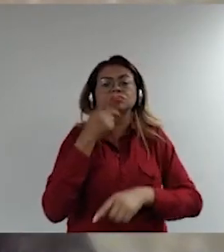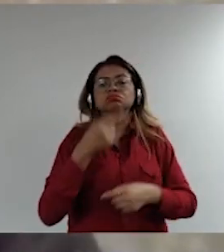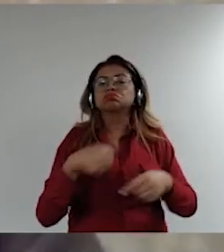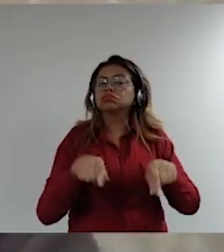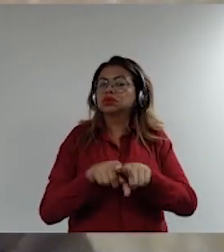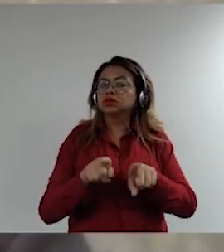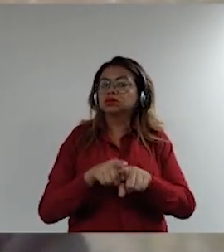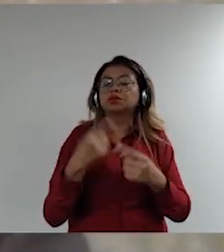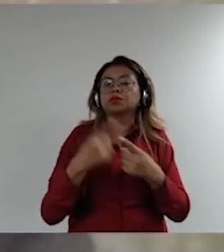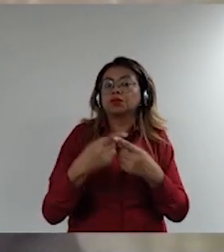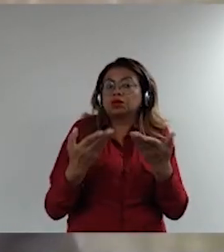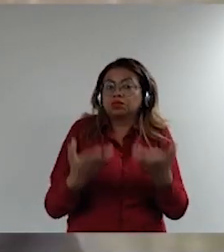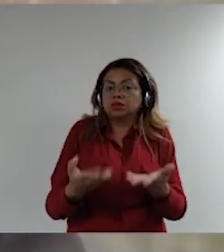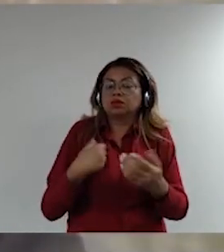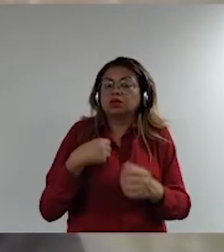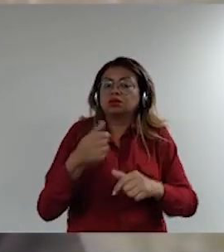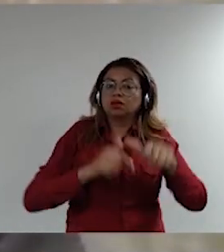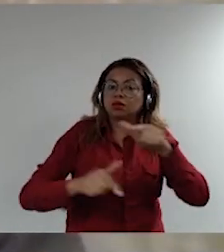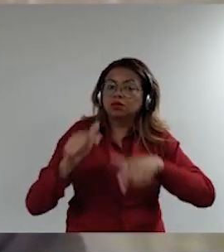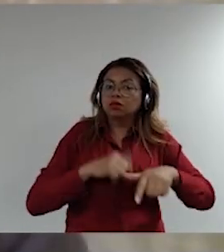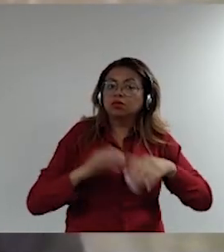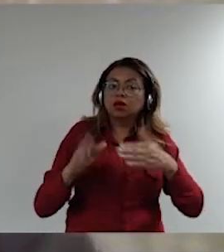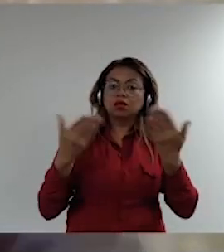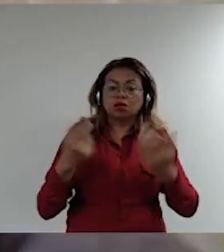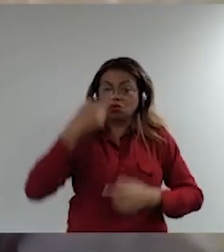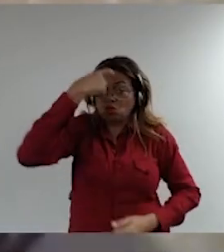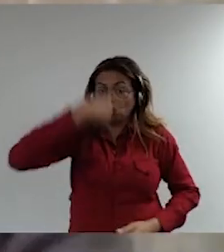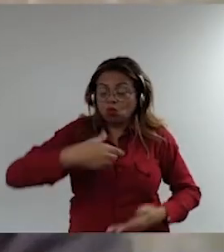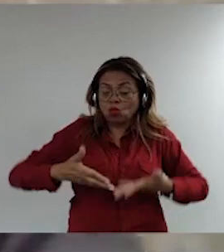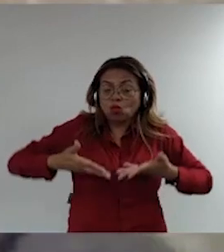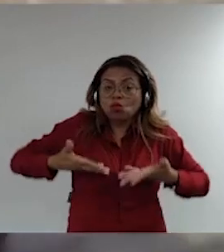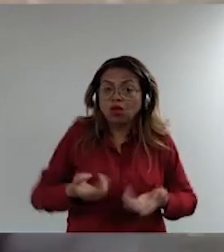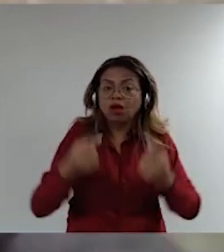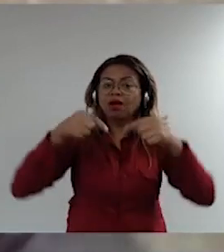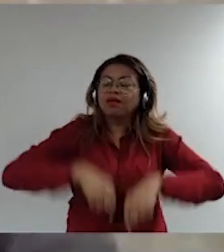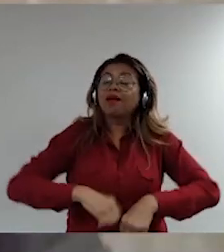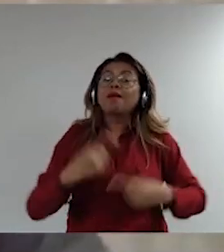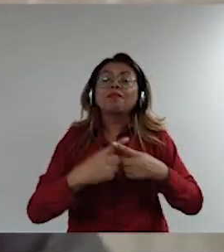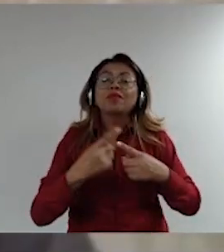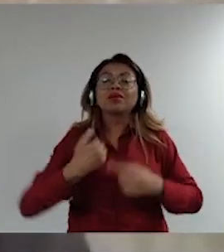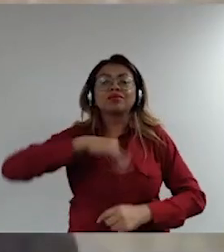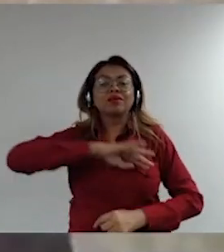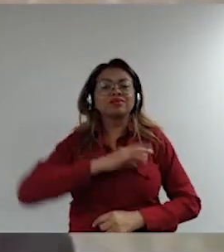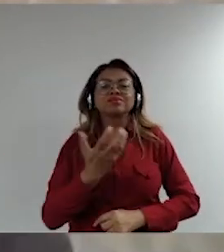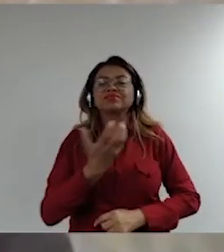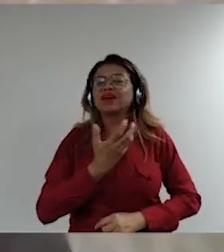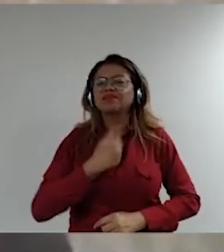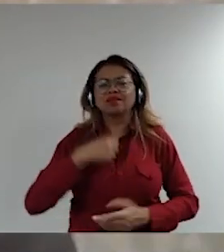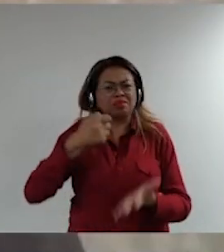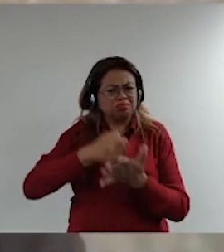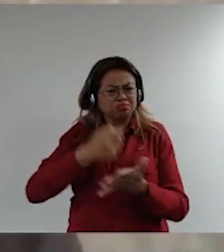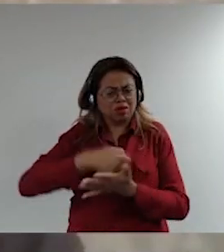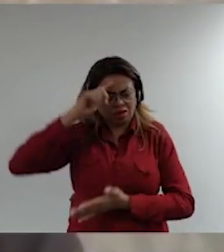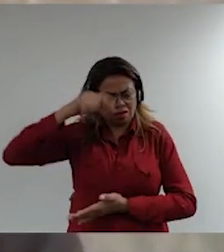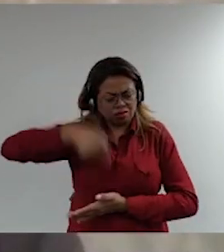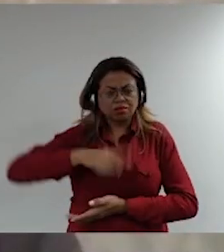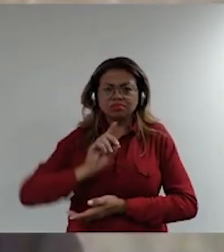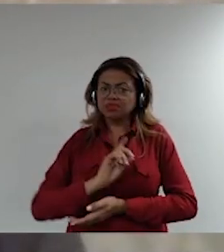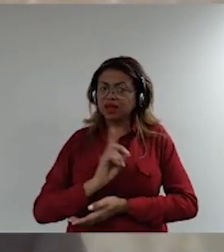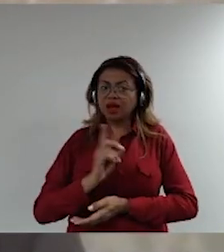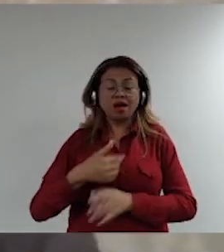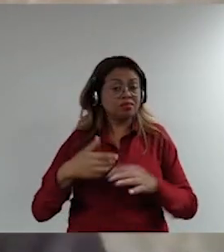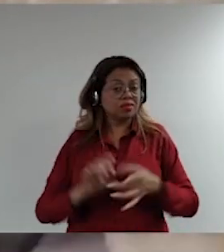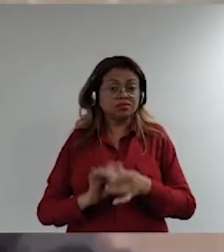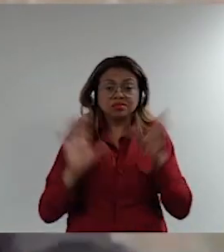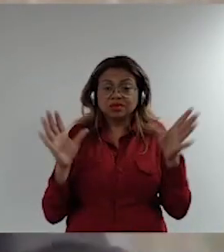isso é o serviço, essa é a nossa disposição, nós estamos aqui porque nós queremos, nós não somos obrigados a nada, não,